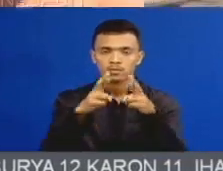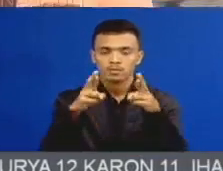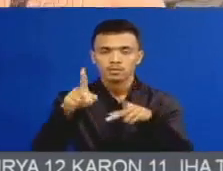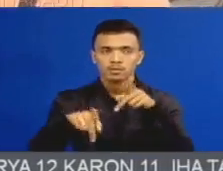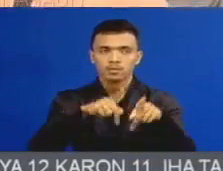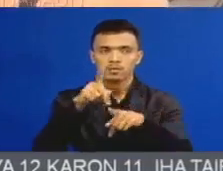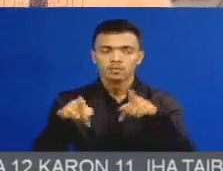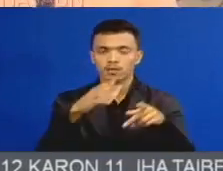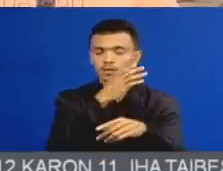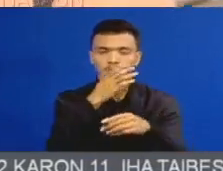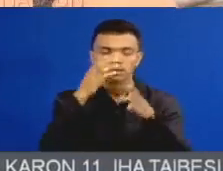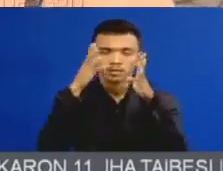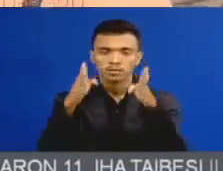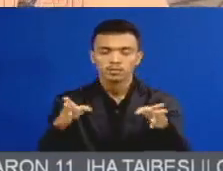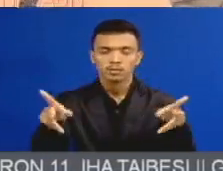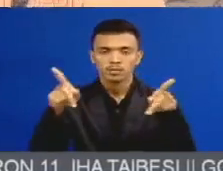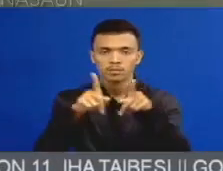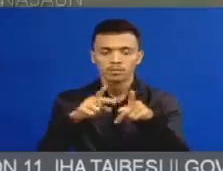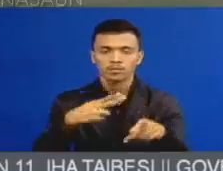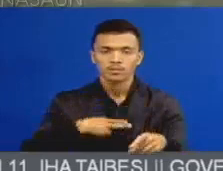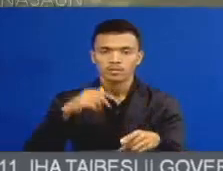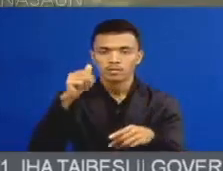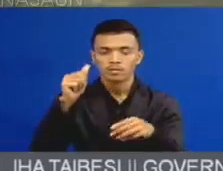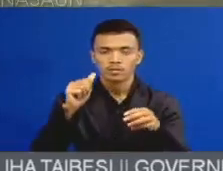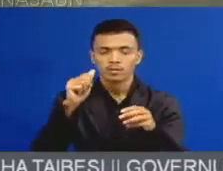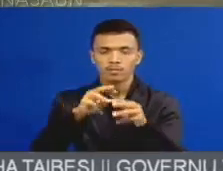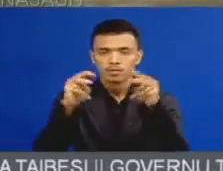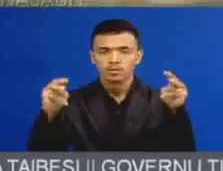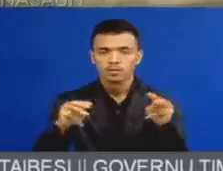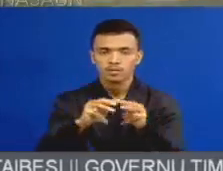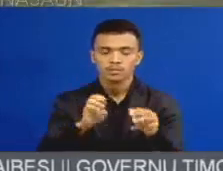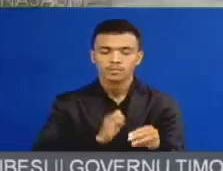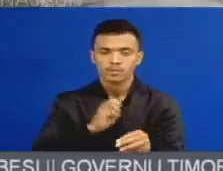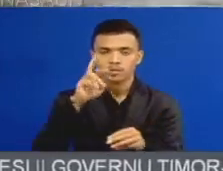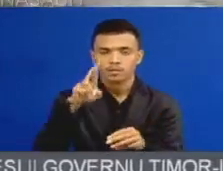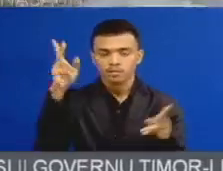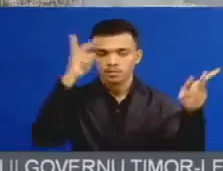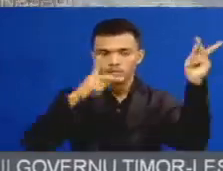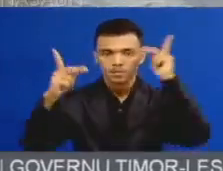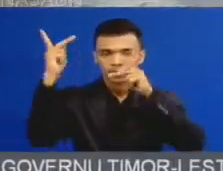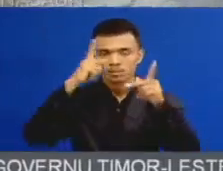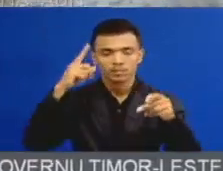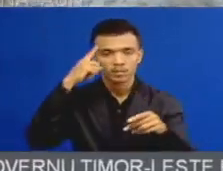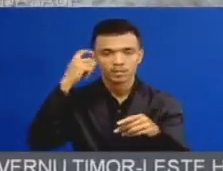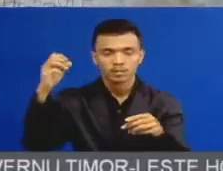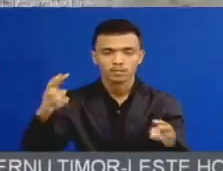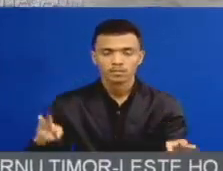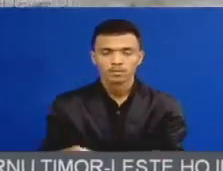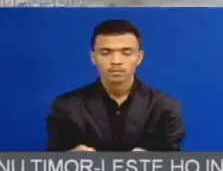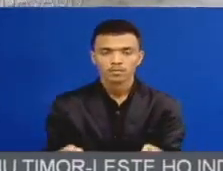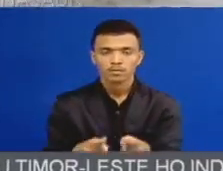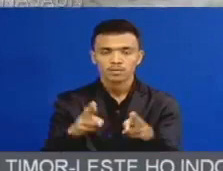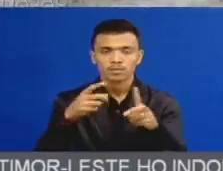Comunidade de agricultor Iassukua, Sulau, posto Hatulia, município Herbera, preocupa teves também cada tinang mota neve suling husi